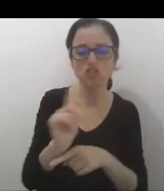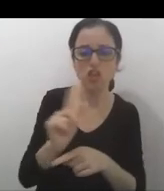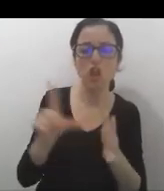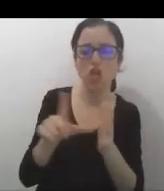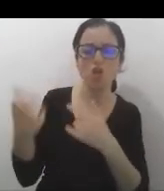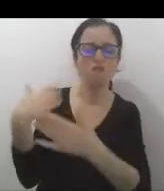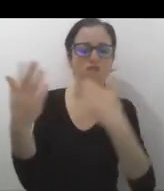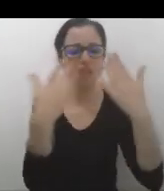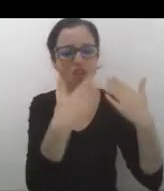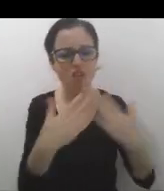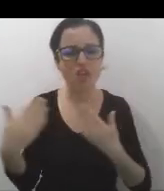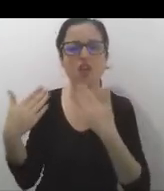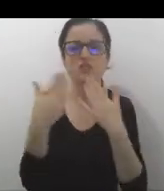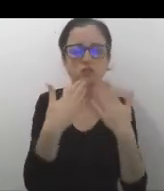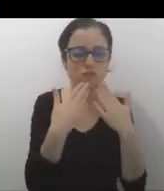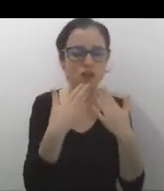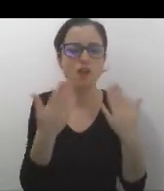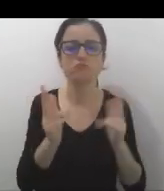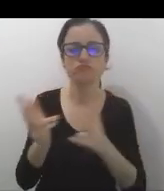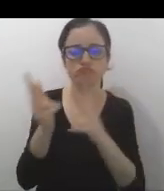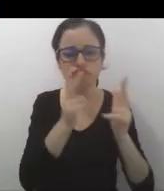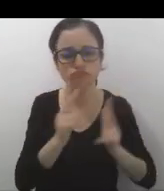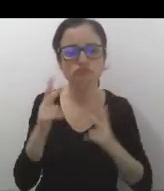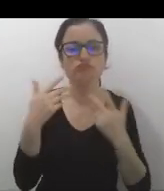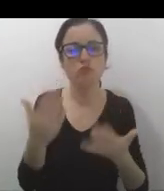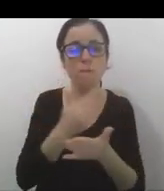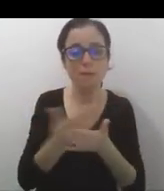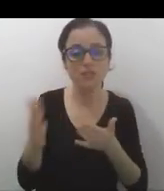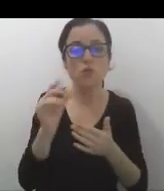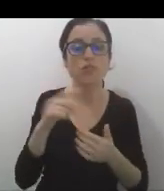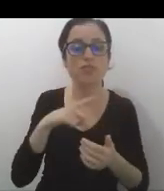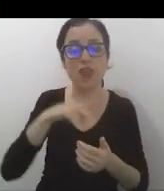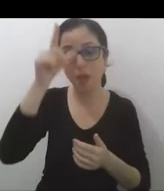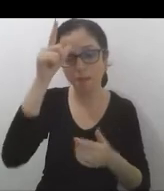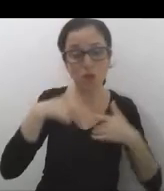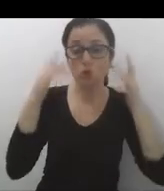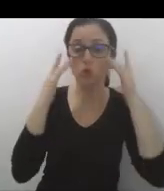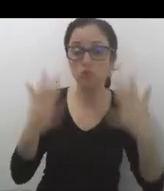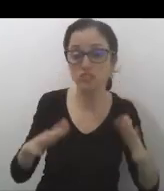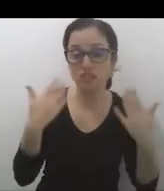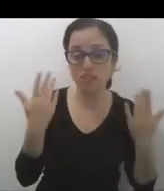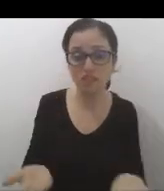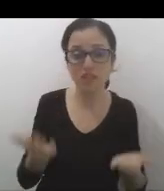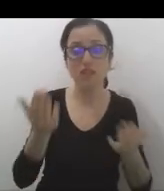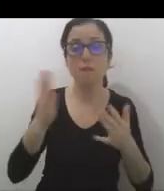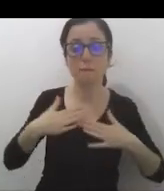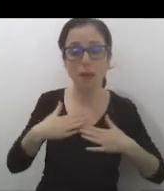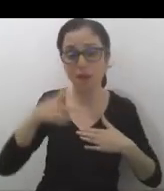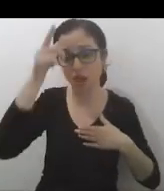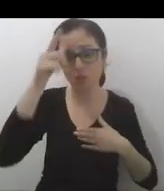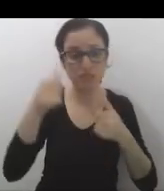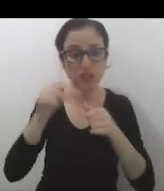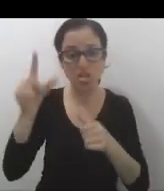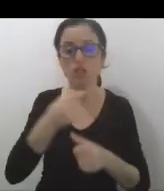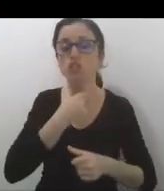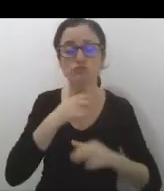Para mim, a Alemanha estava lá no sotaque do Berlim, entendeu? Não tinha nada a ver com o meu trabalho objetivamente ali. Nunca